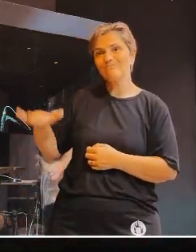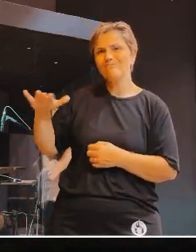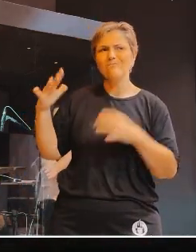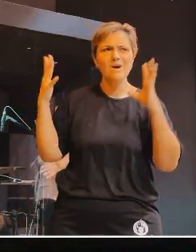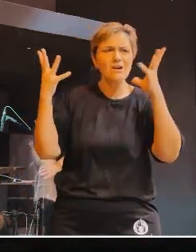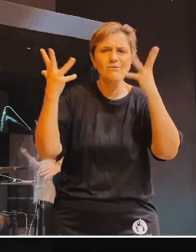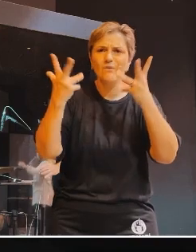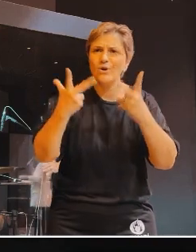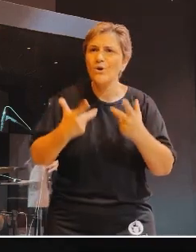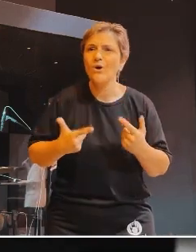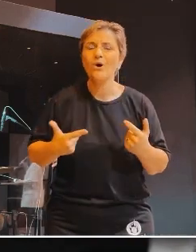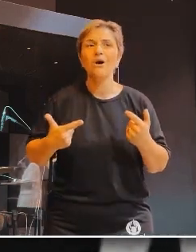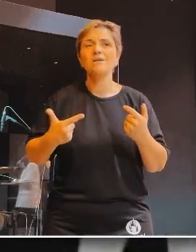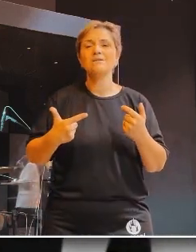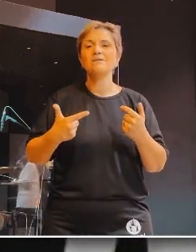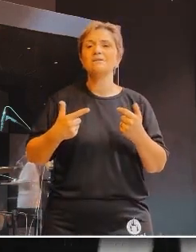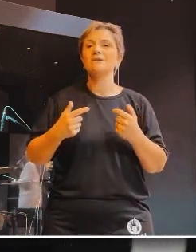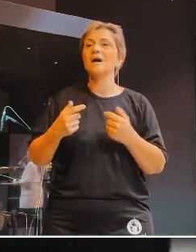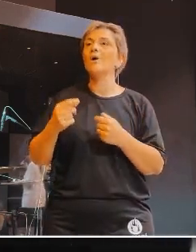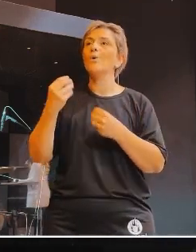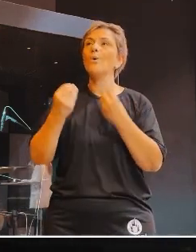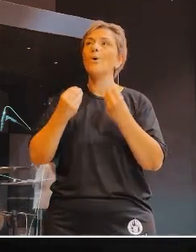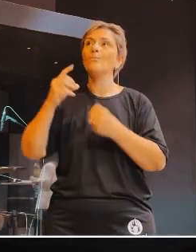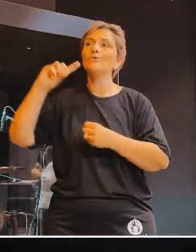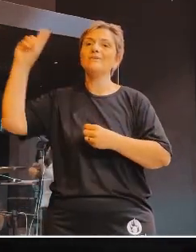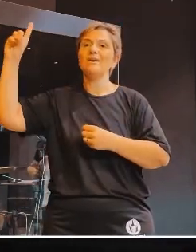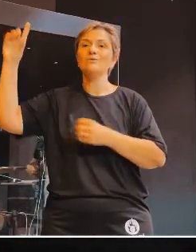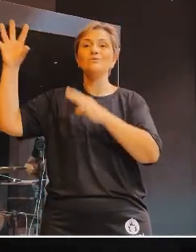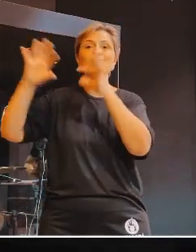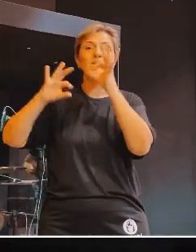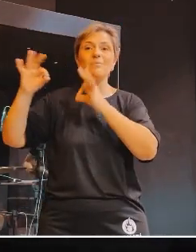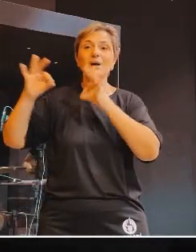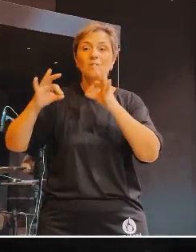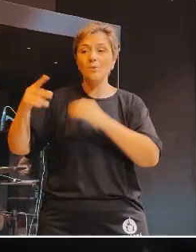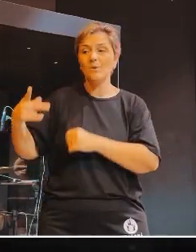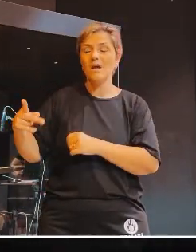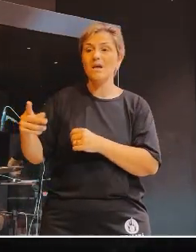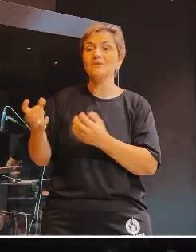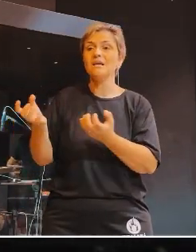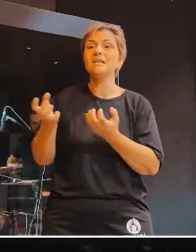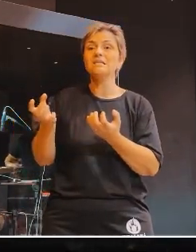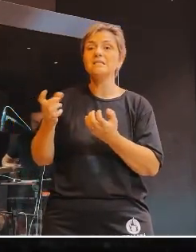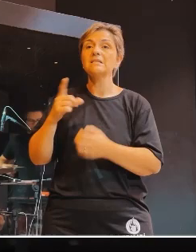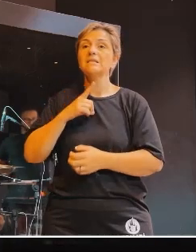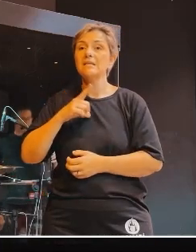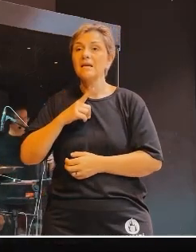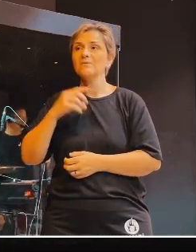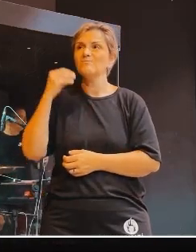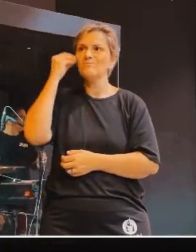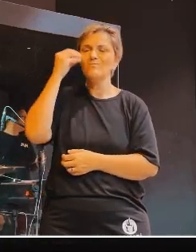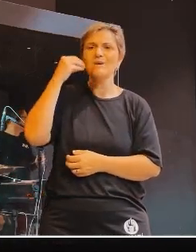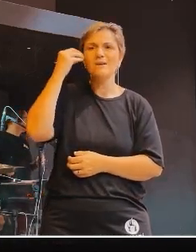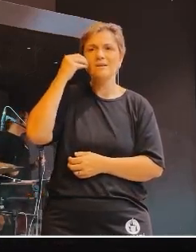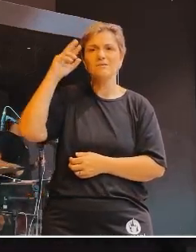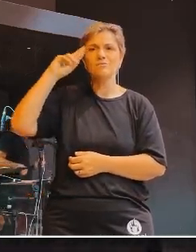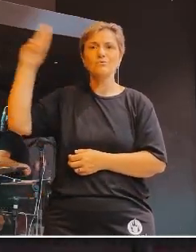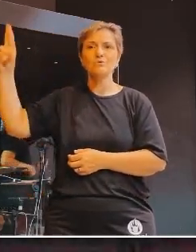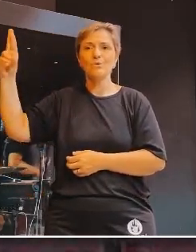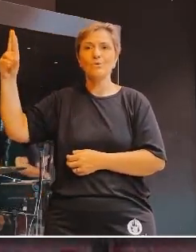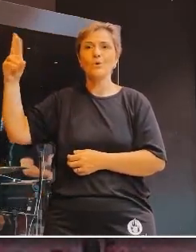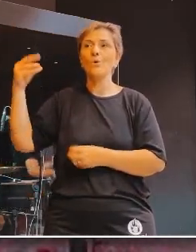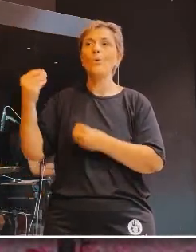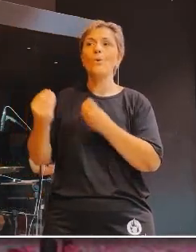maravilhosa, como Deus Pai preparou para eles. Eu quero que eles vivam experiências com o Senhor, como o Senhor planejou